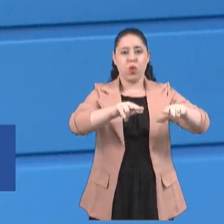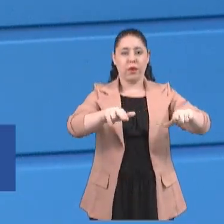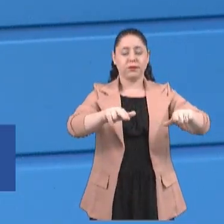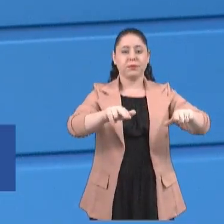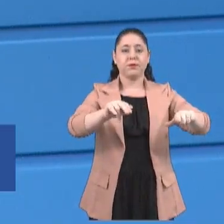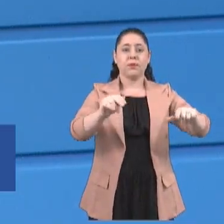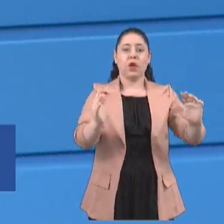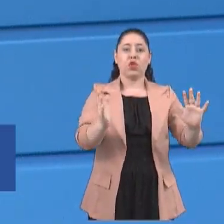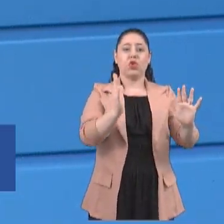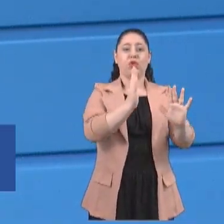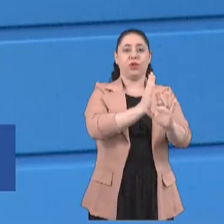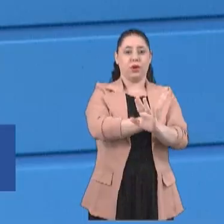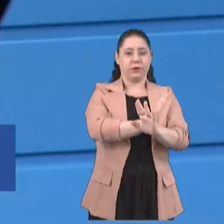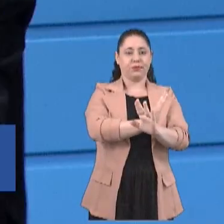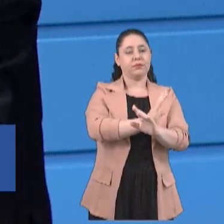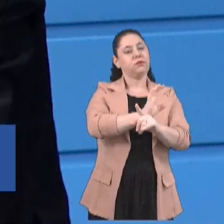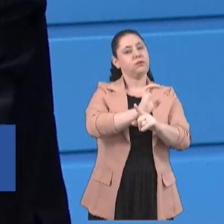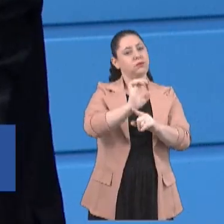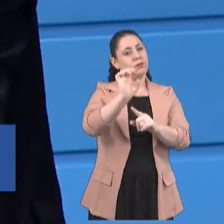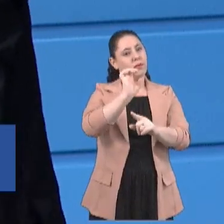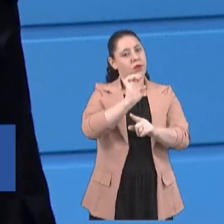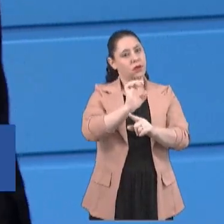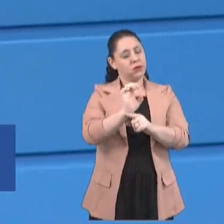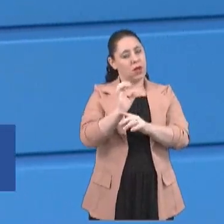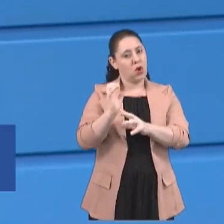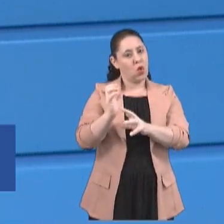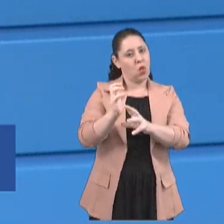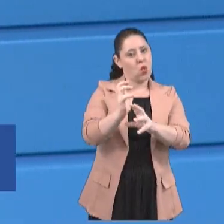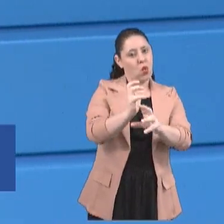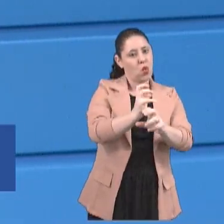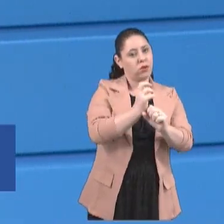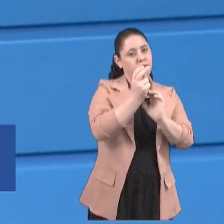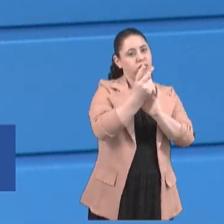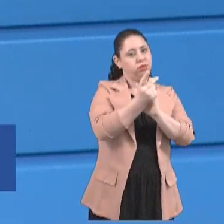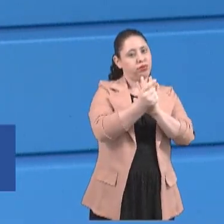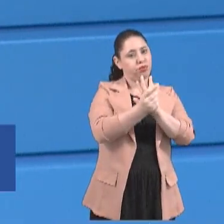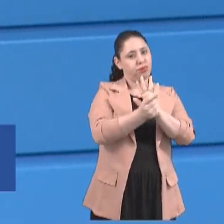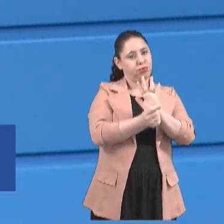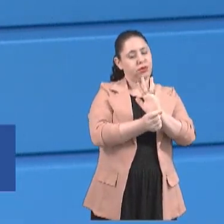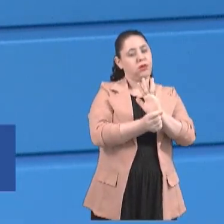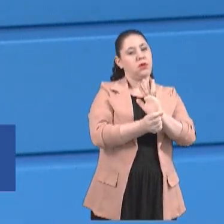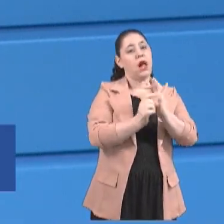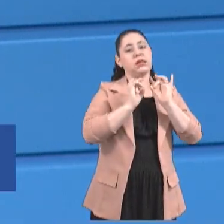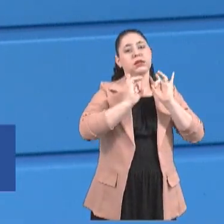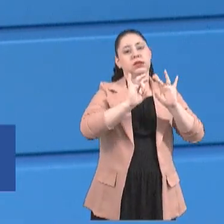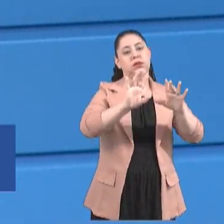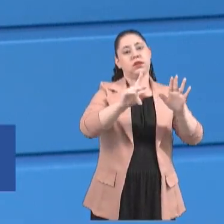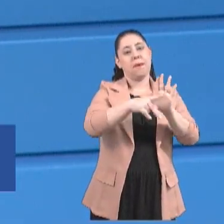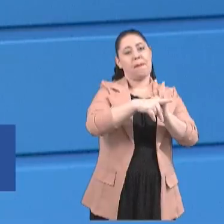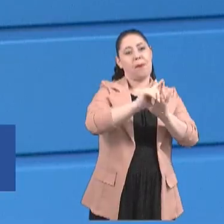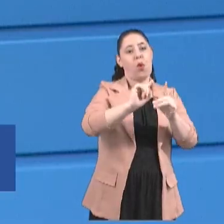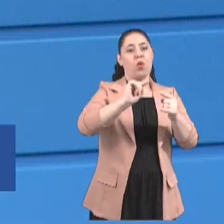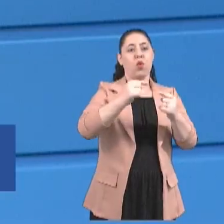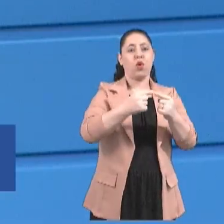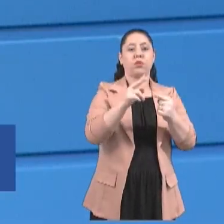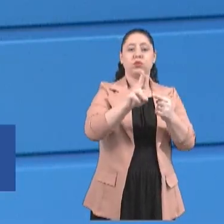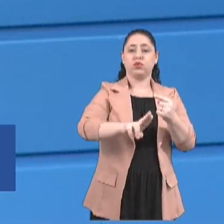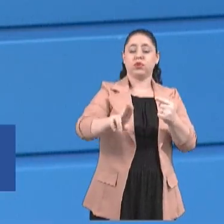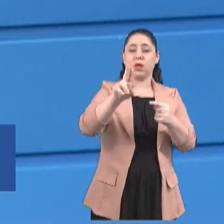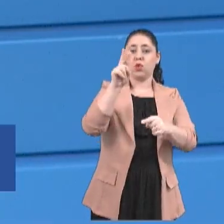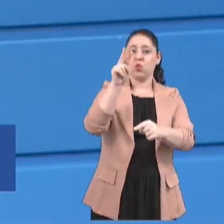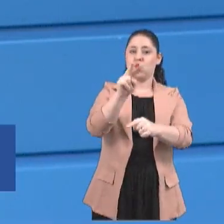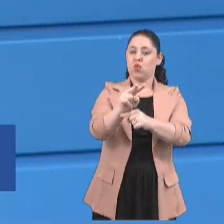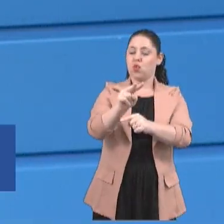vista ambiental que o Estado arrecada sejam exclusivamente usados na preservação,